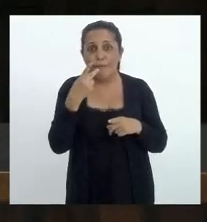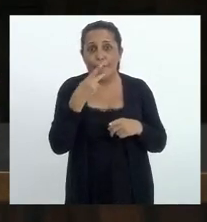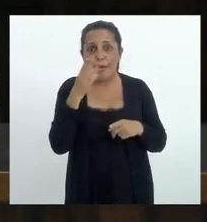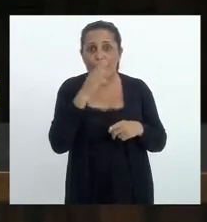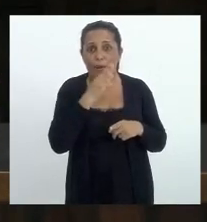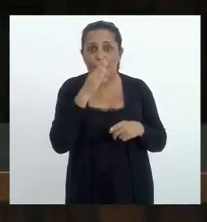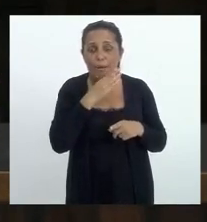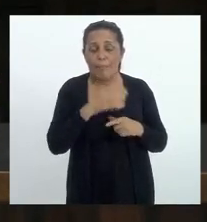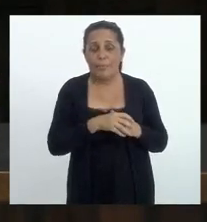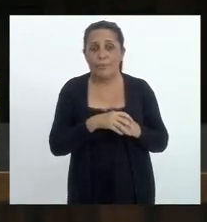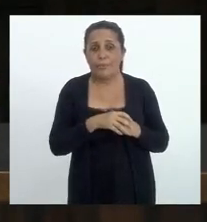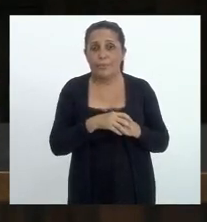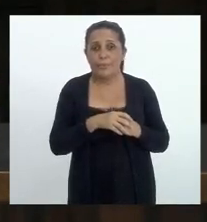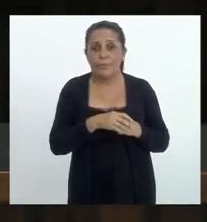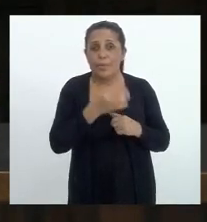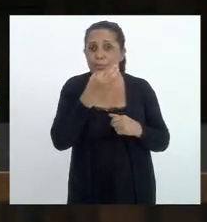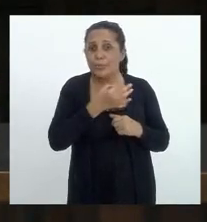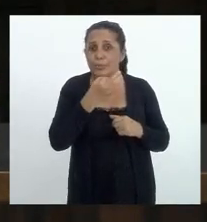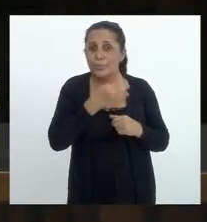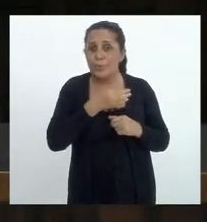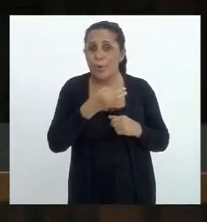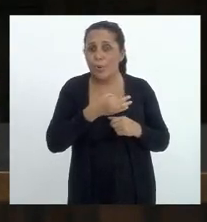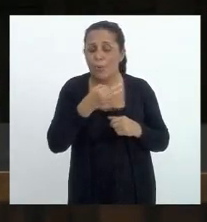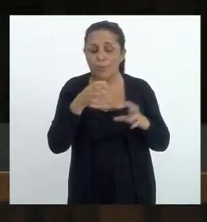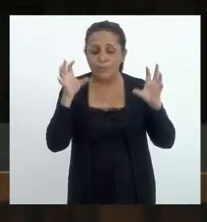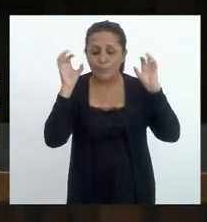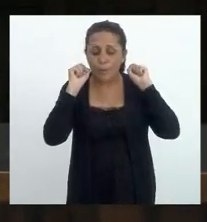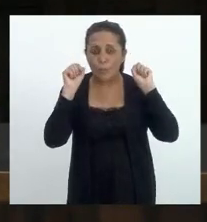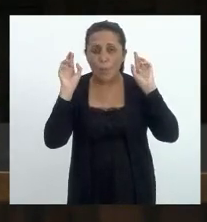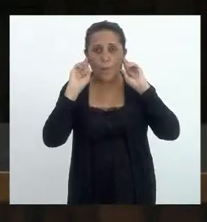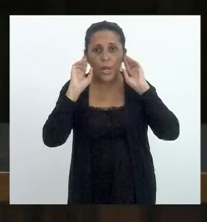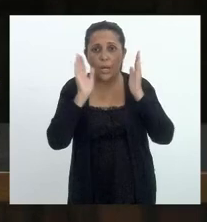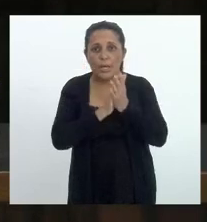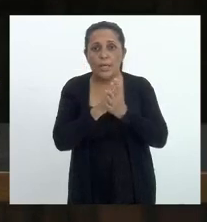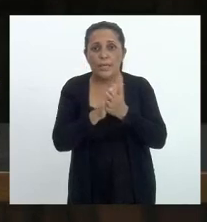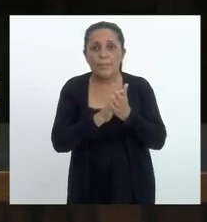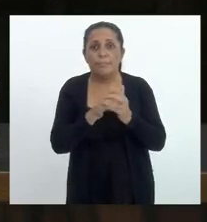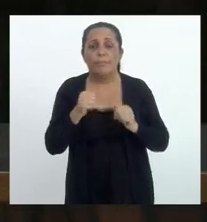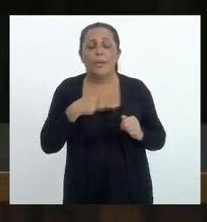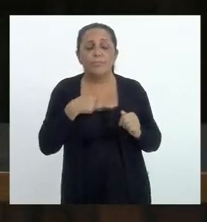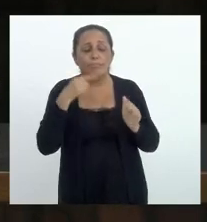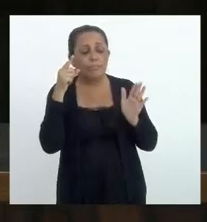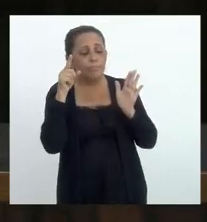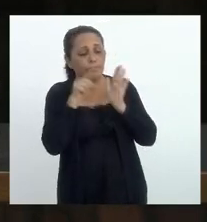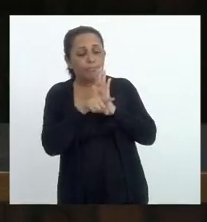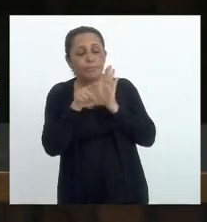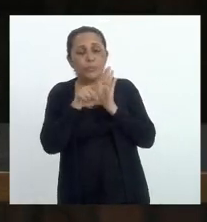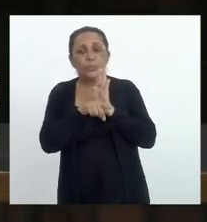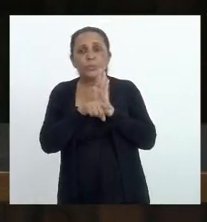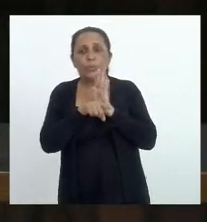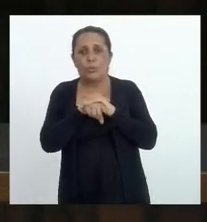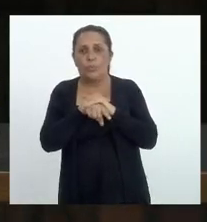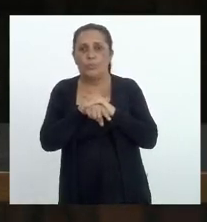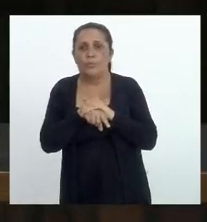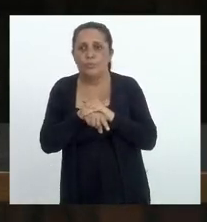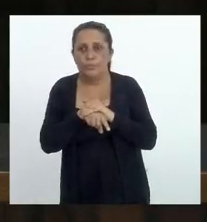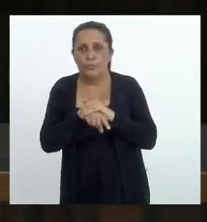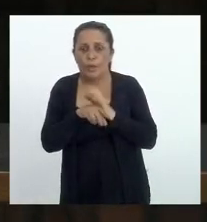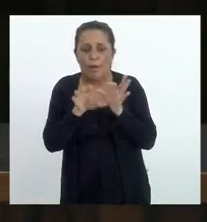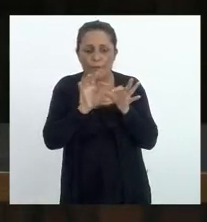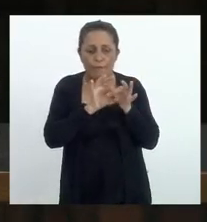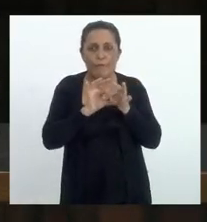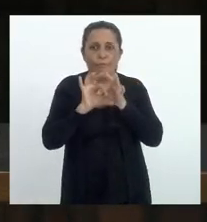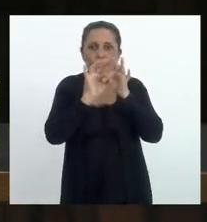rápido e o som não estava chegando bem aqui, mas ele questionou a vinculação